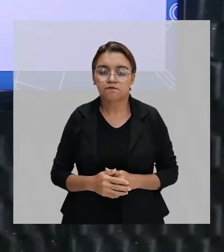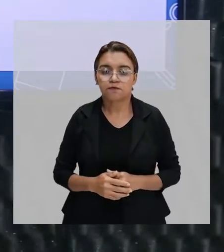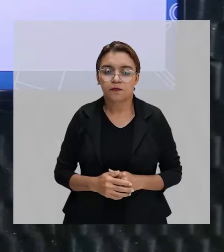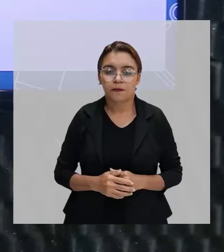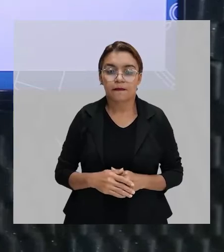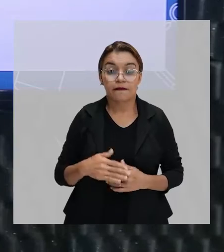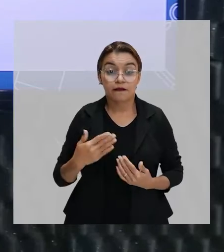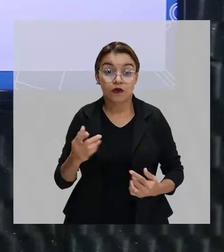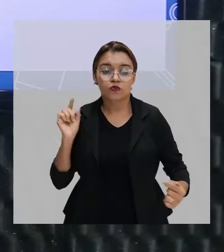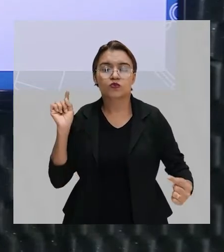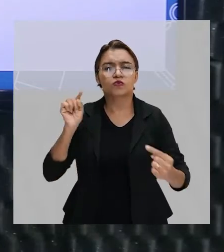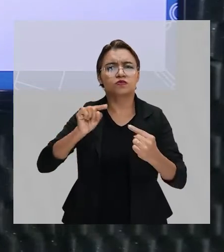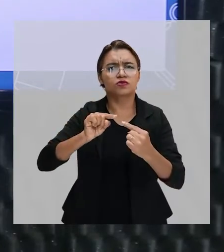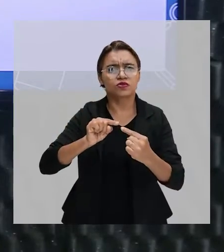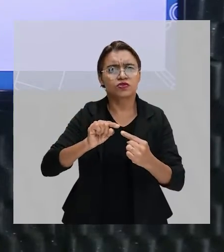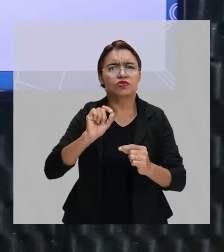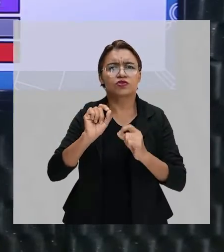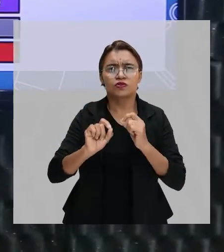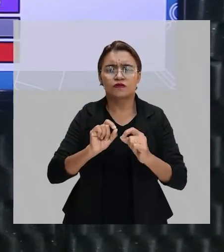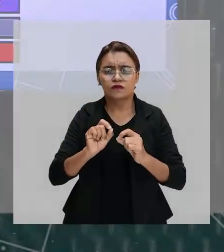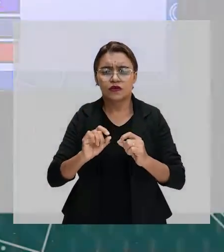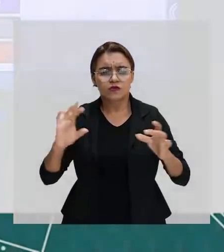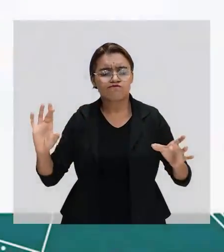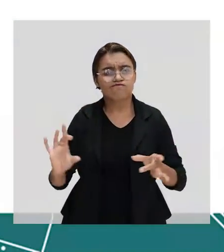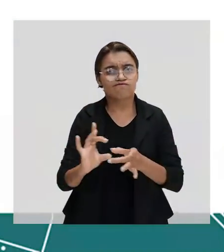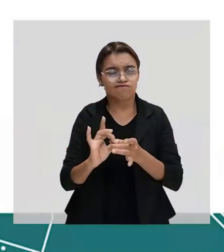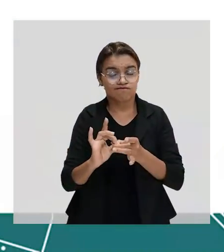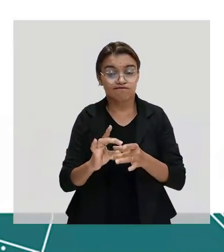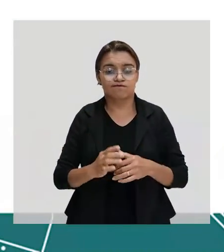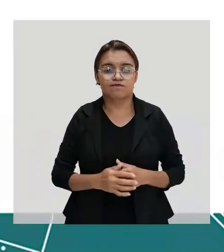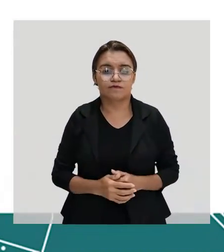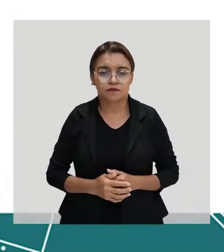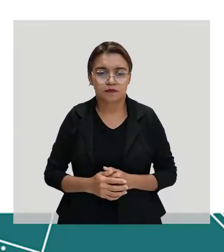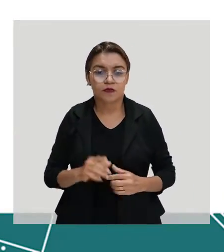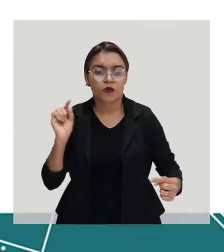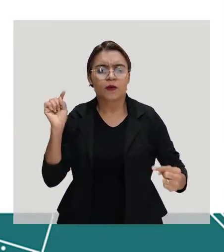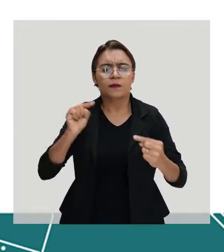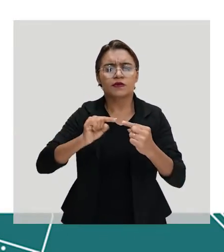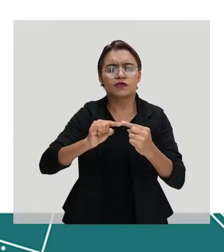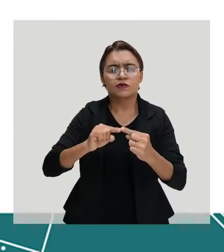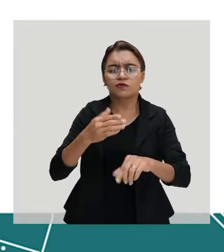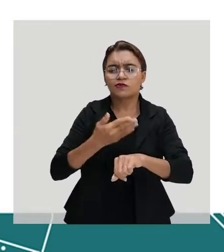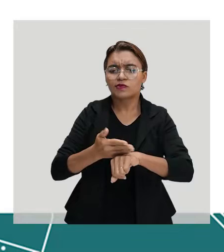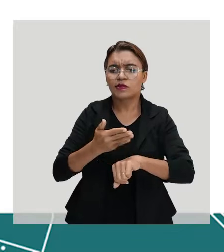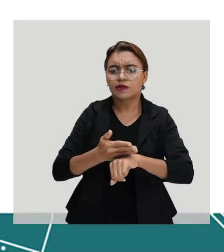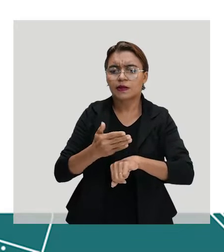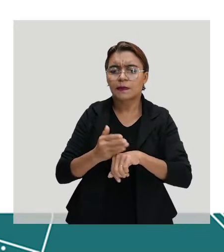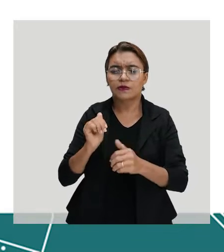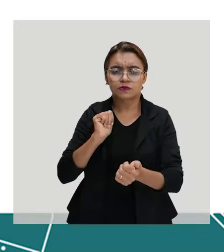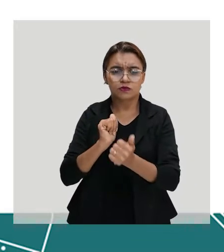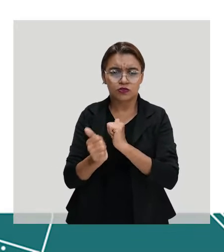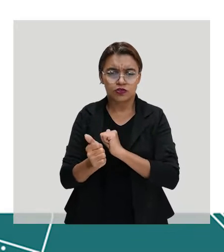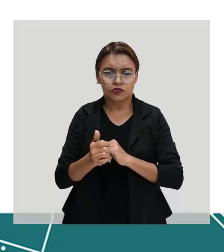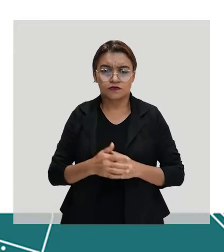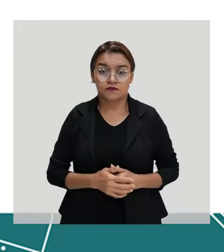os princípios eles estão sempre E interconectados aí os princípios do treinamento esportivo são quais aí dividualidade